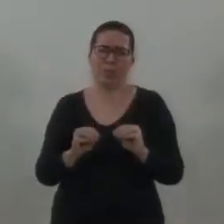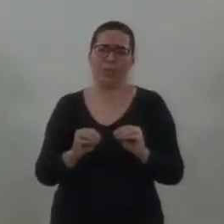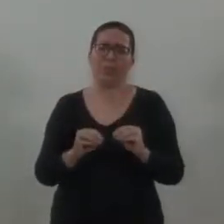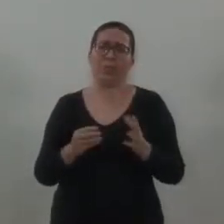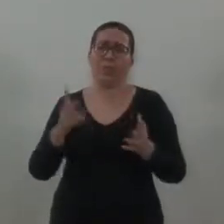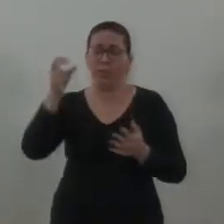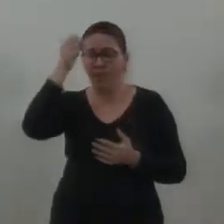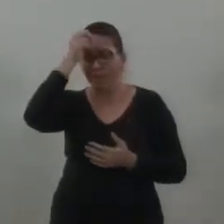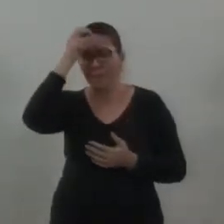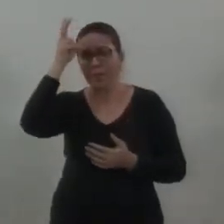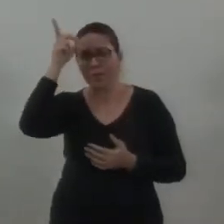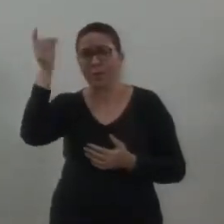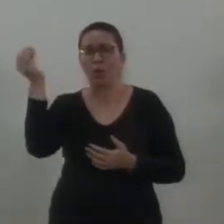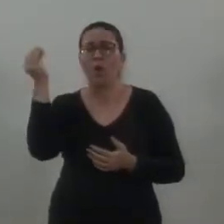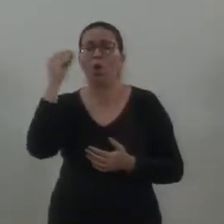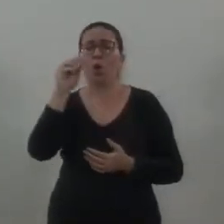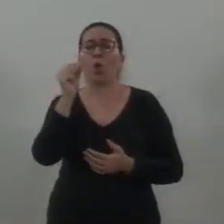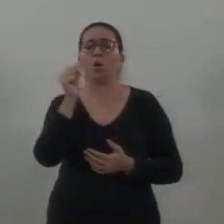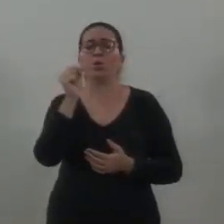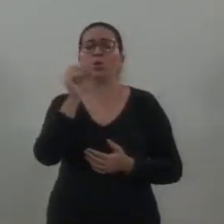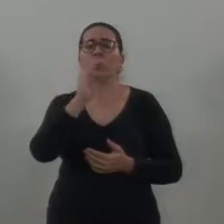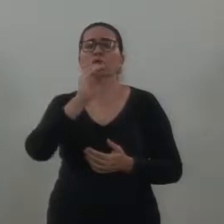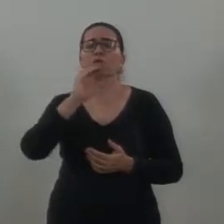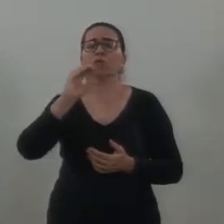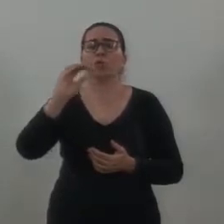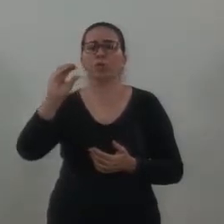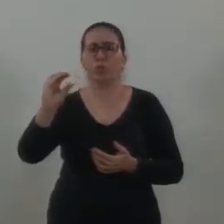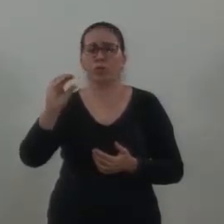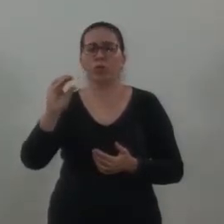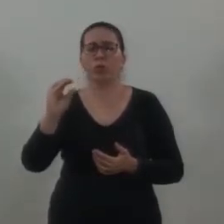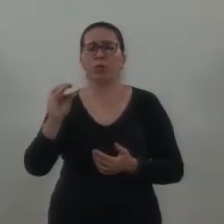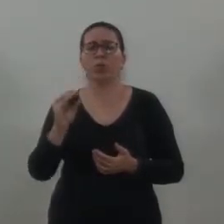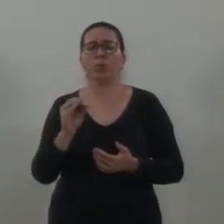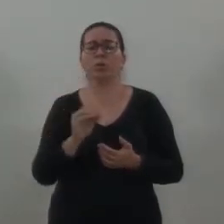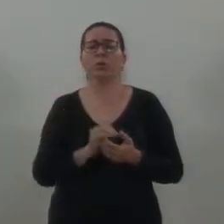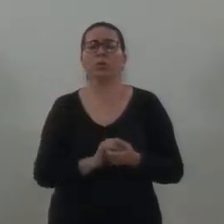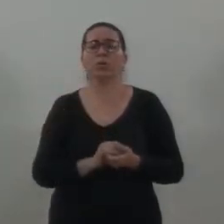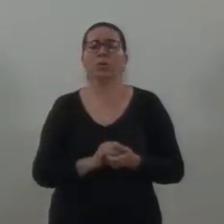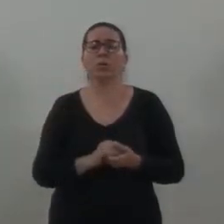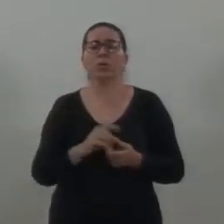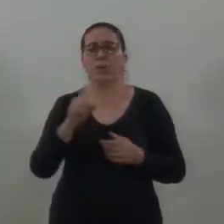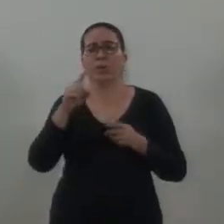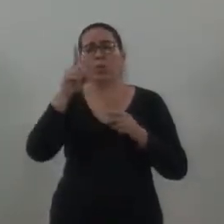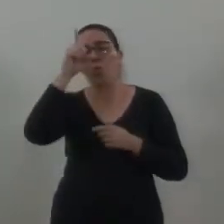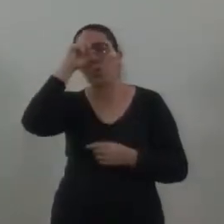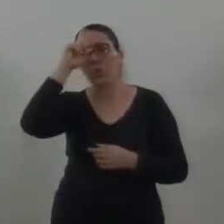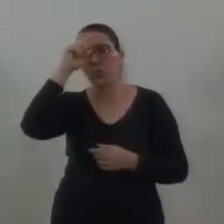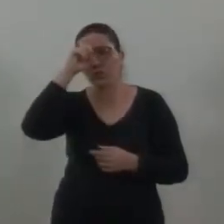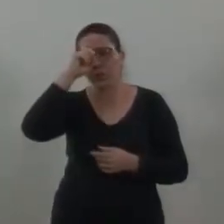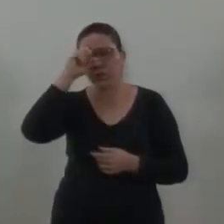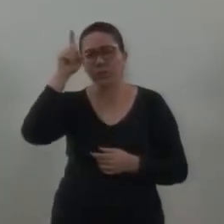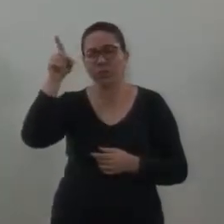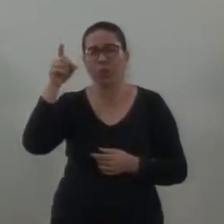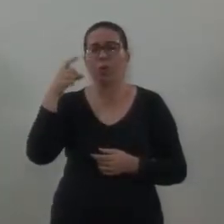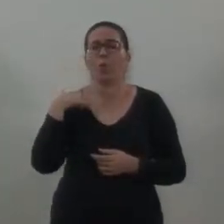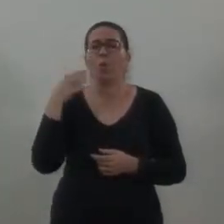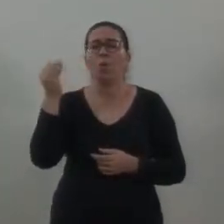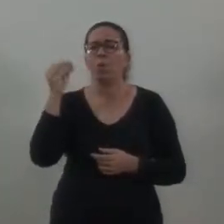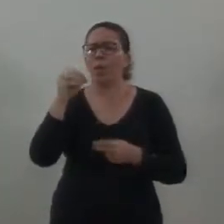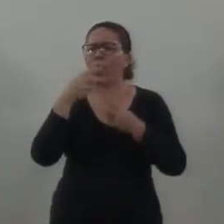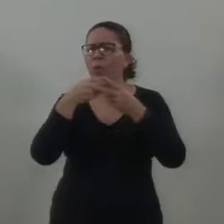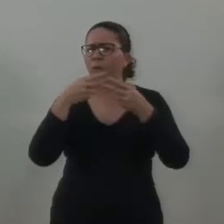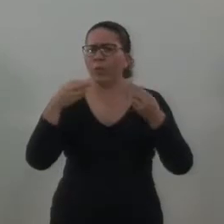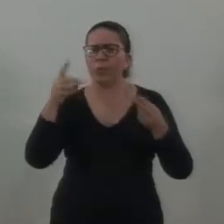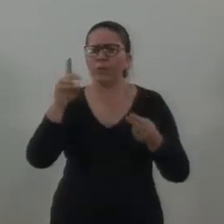governo coloca lá uma receita como prestação de contas, a receita da própria Santa Casa. Tanto é que coloca lá coisas que não